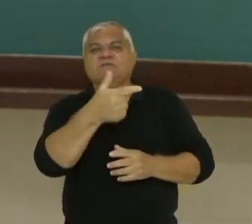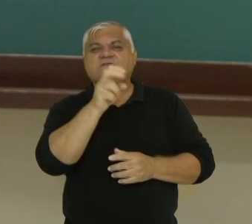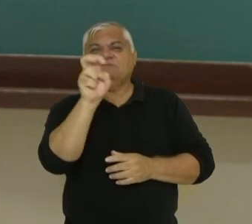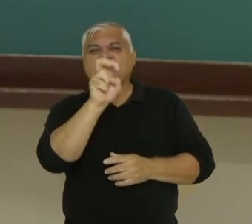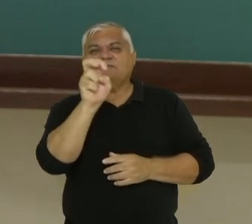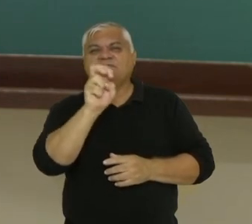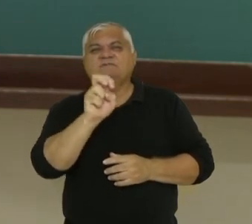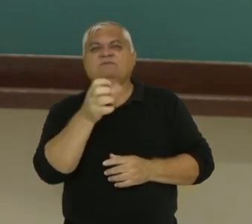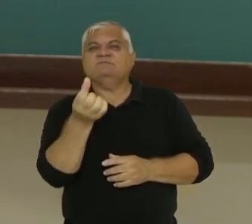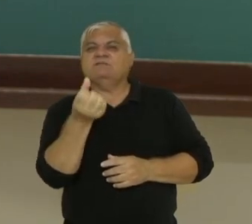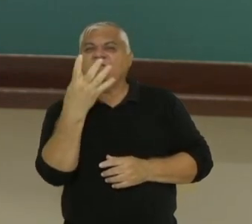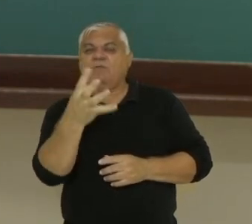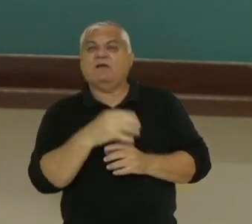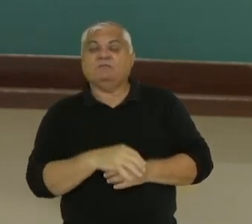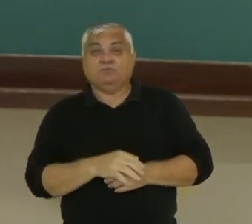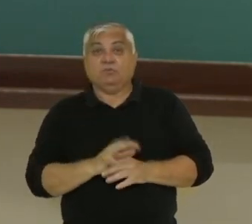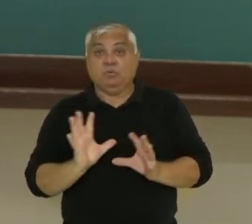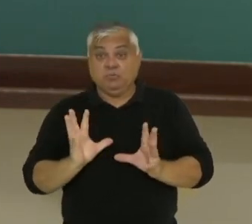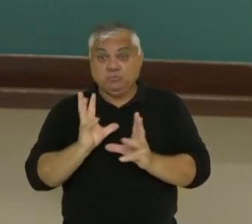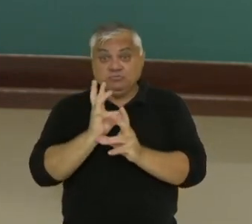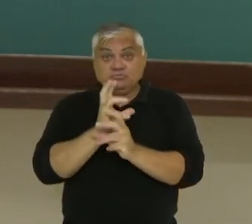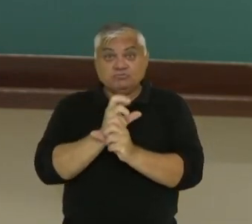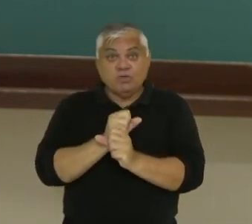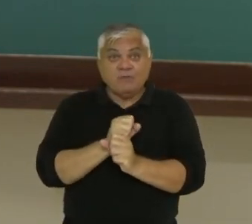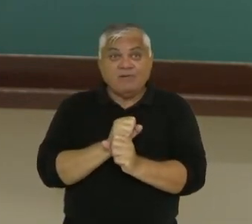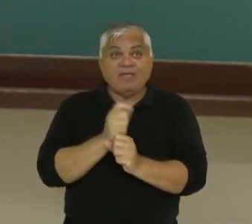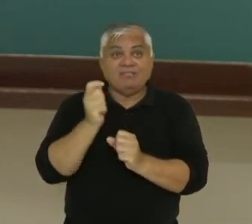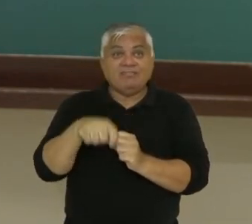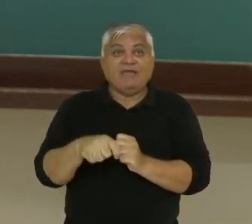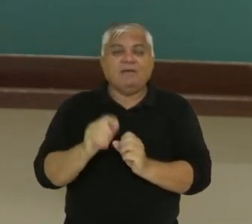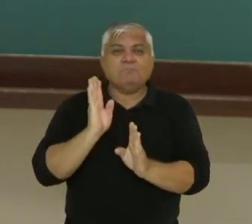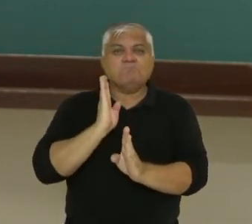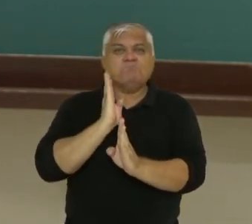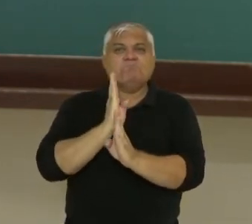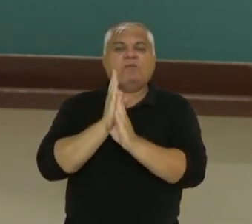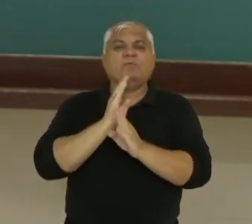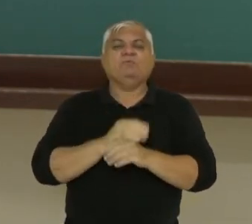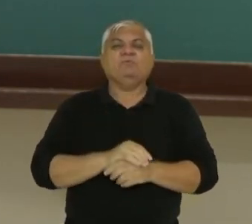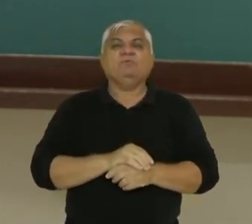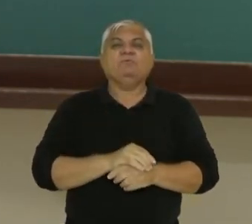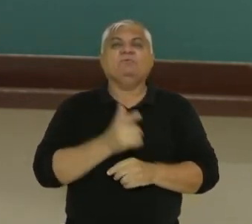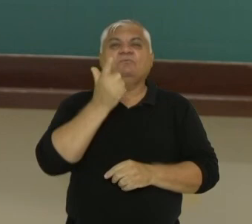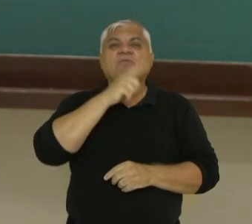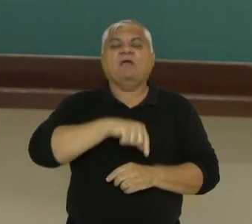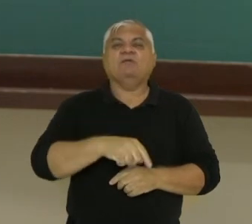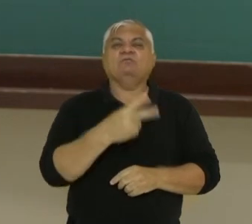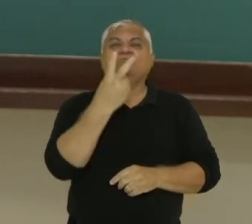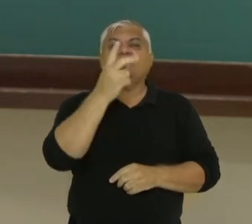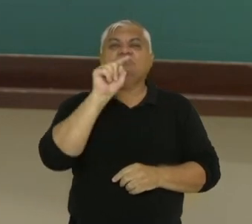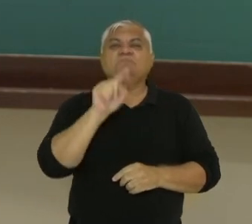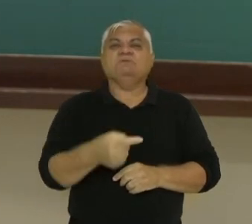255,64. Somando com o montante do ano anterior, encontramos um novo montante de R$